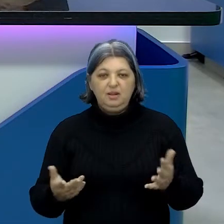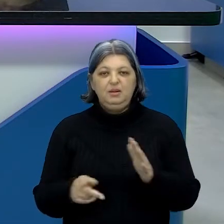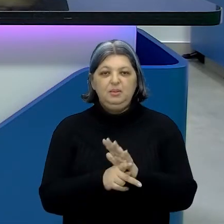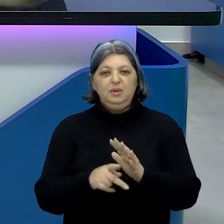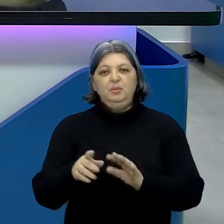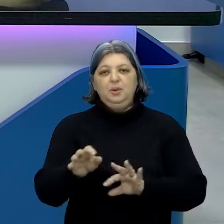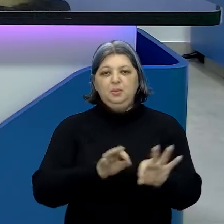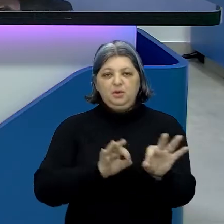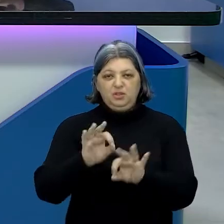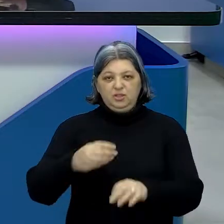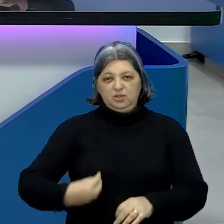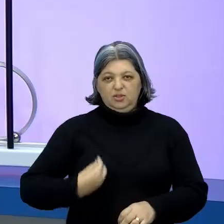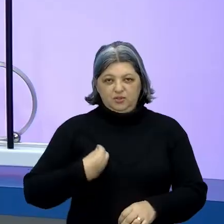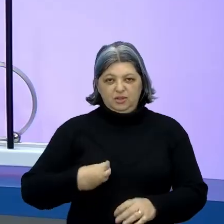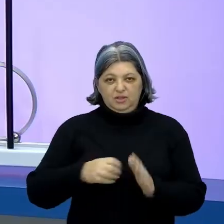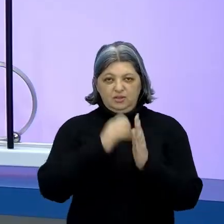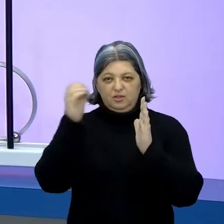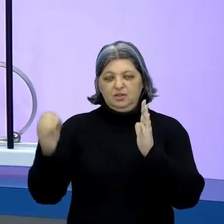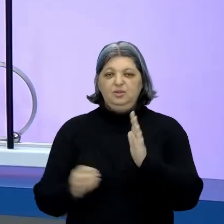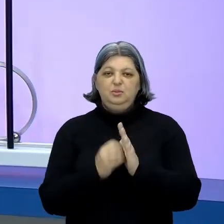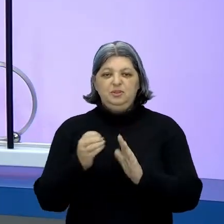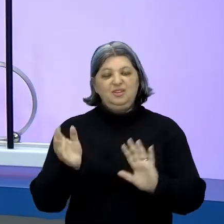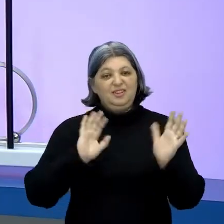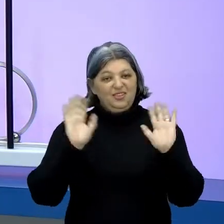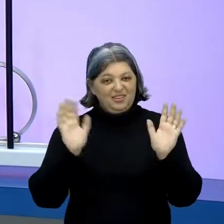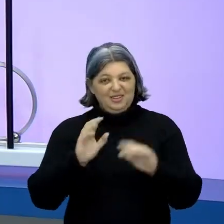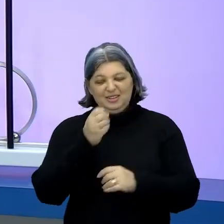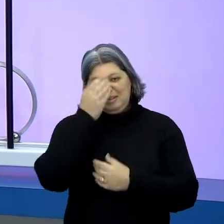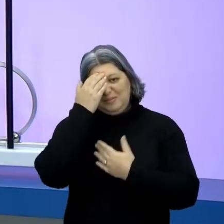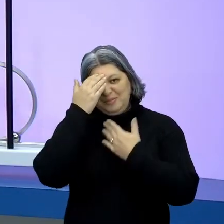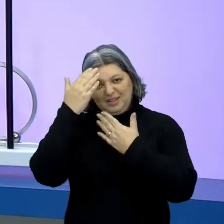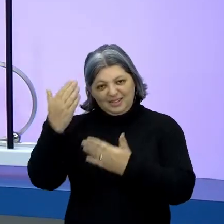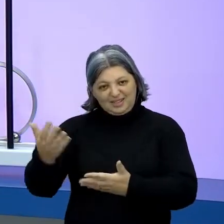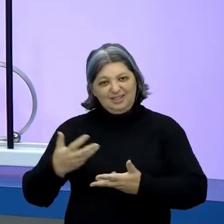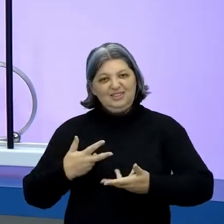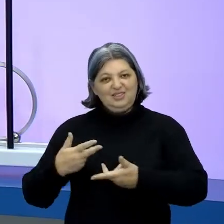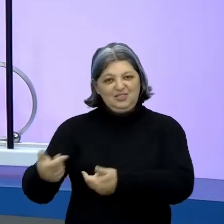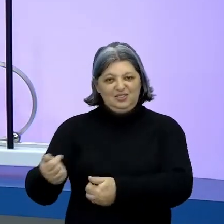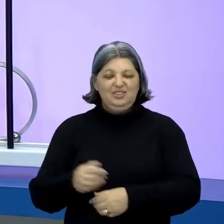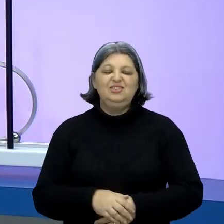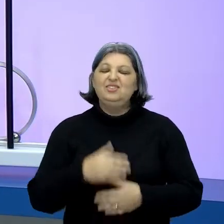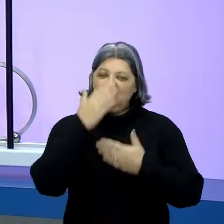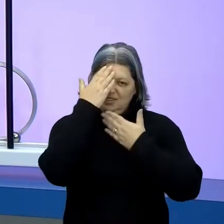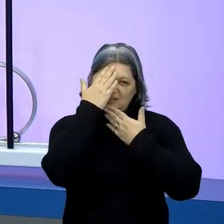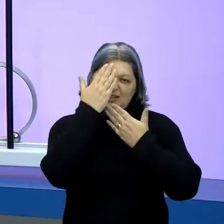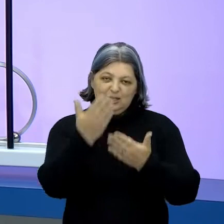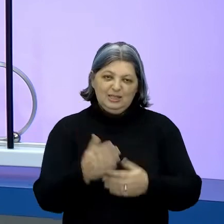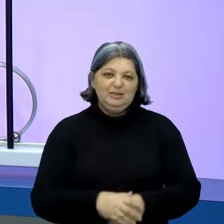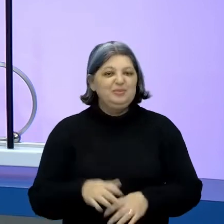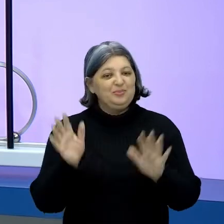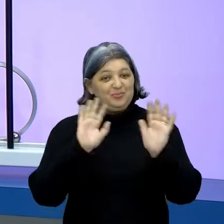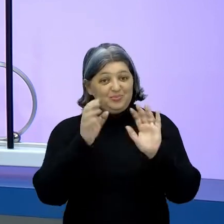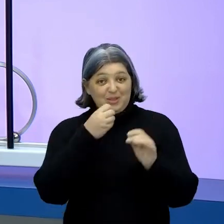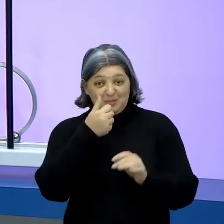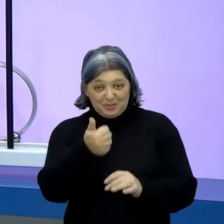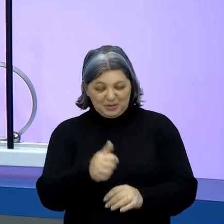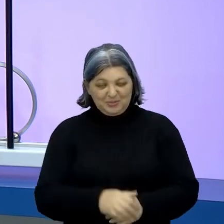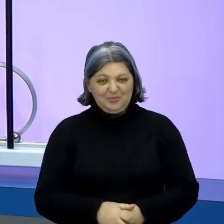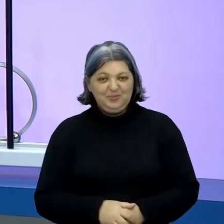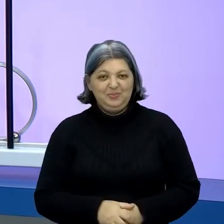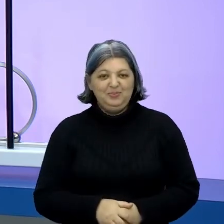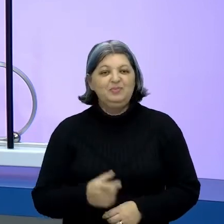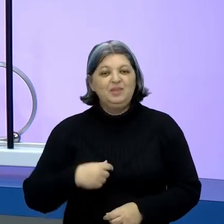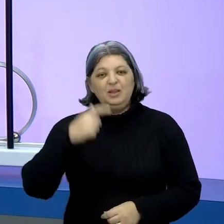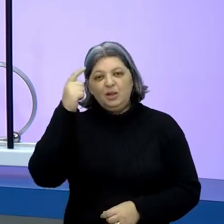aqui do Centro de Mídias. Olá, professor. Olá, Ilana, muito obrigado pelo seu convite, sou eu quem agradeço. Tudo bem com vocês, turma? Eu